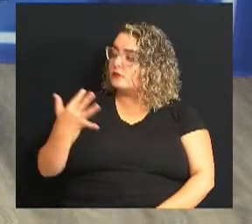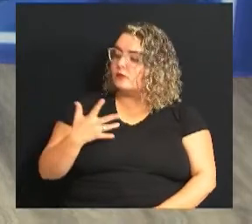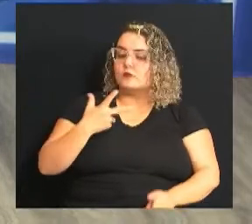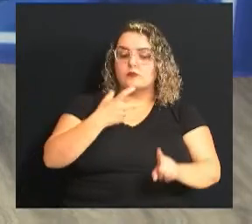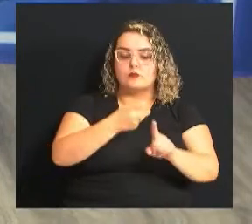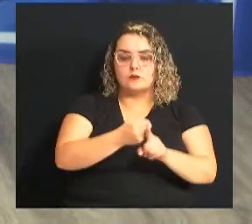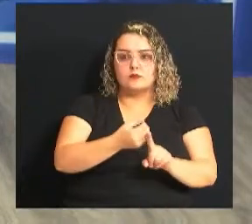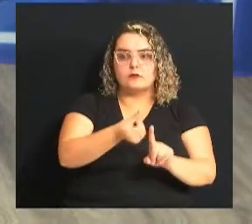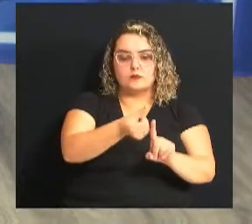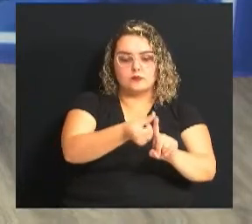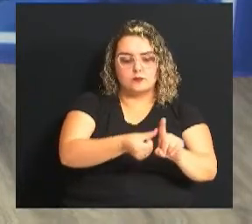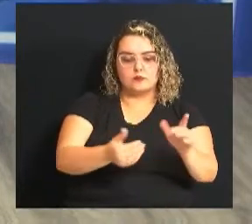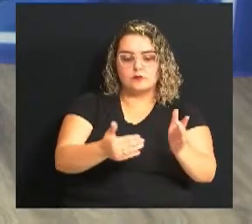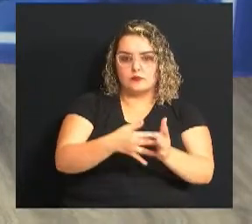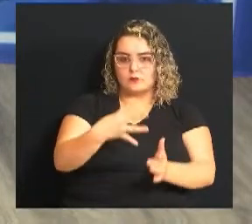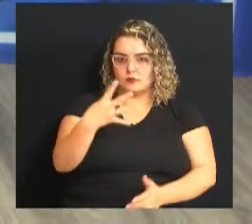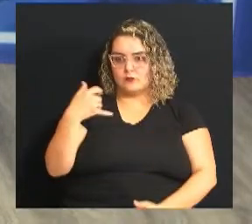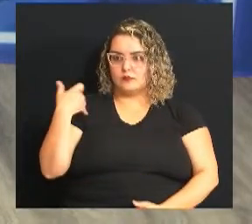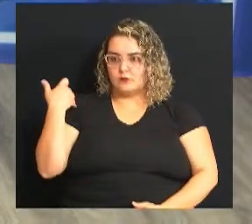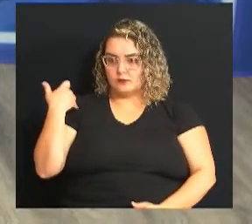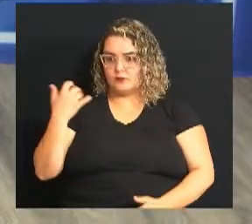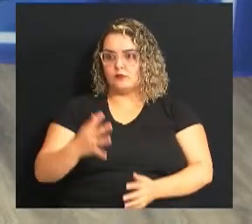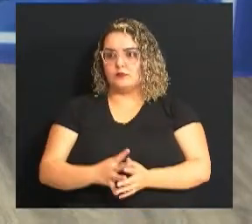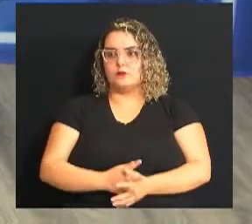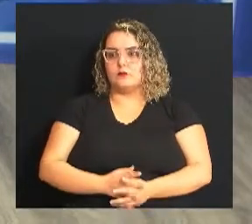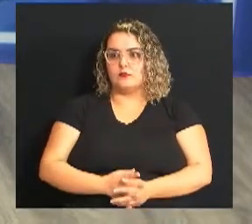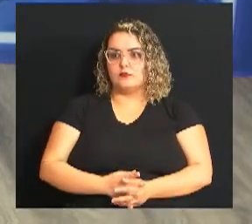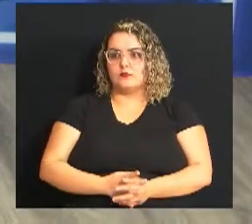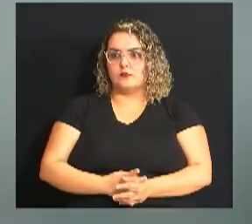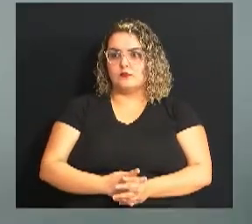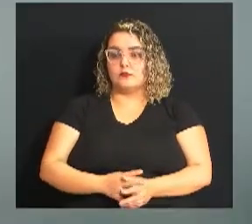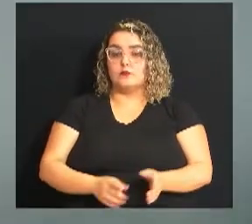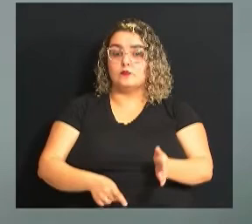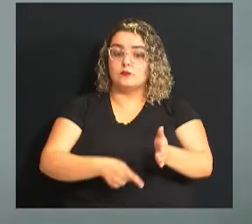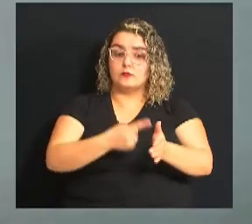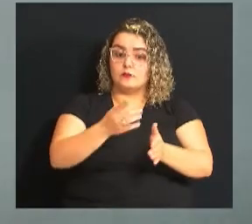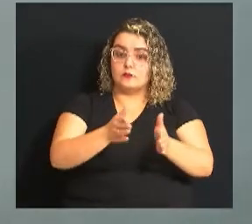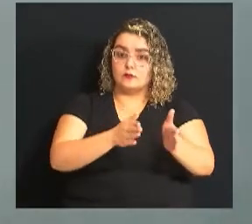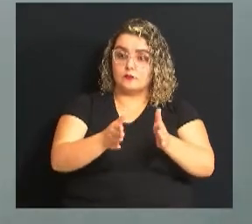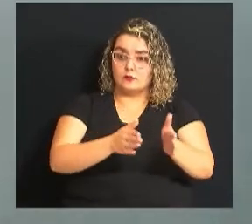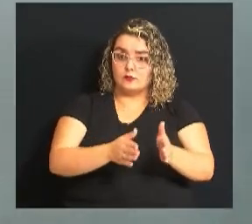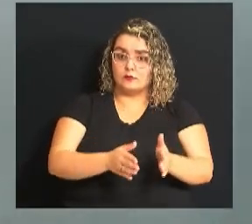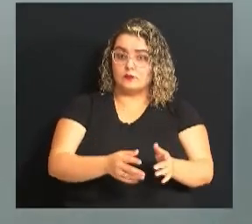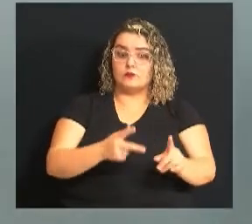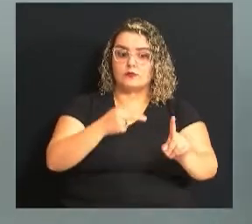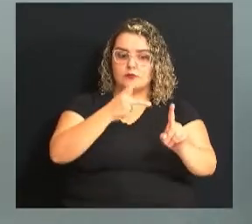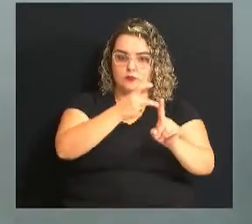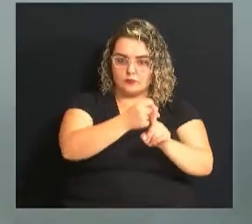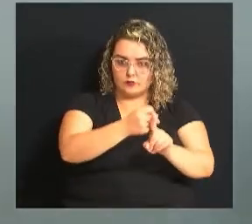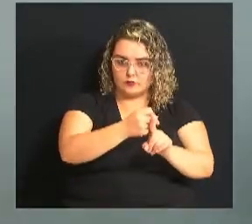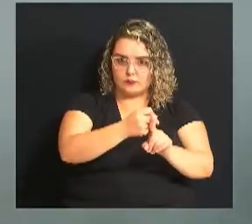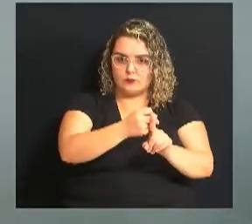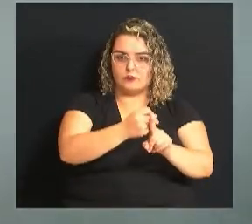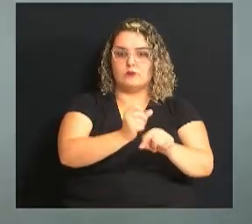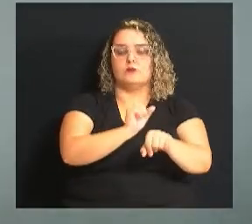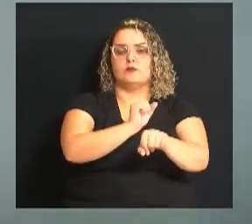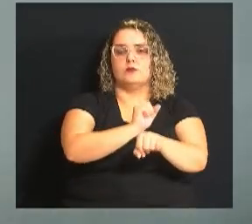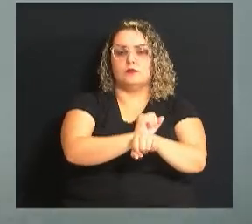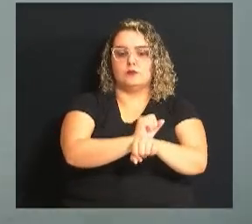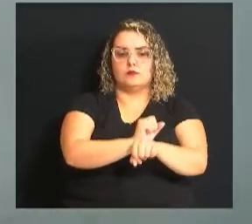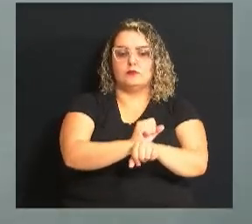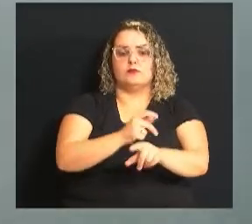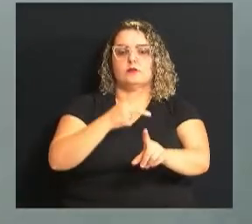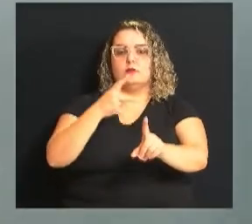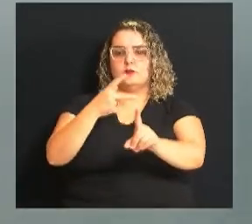6 meses a 4 anos? Neste momento, ainda 2 doses. Dependendo da